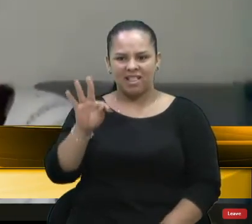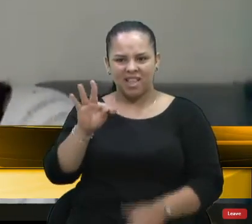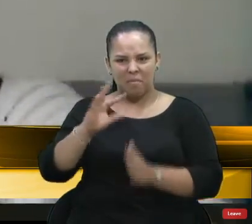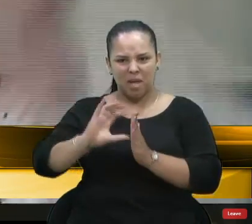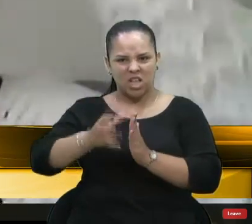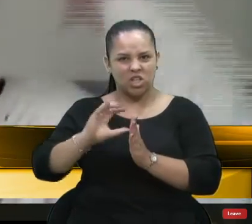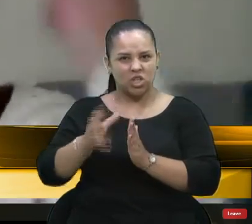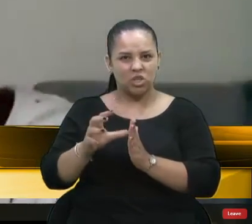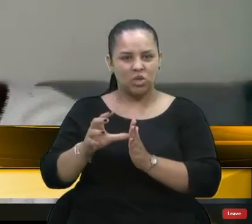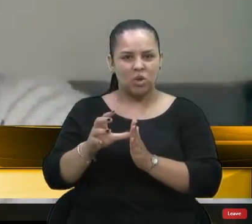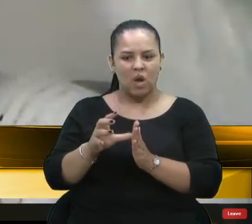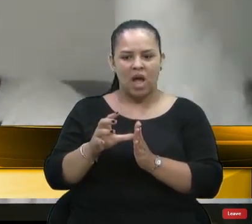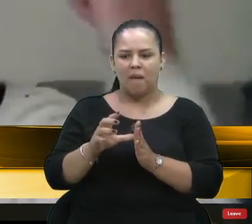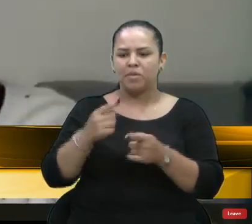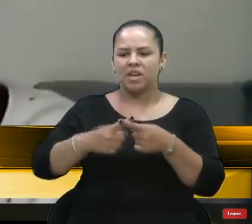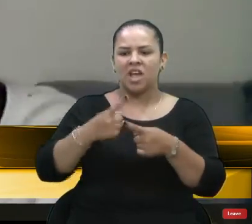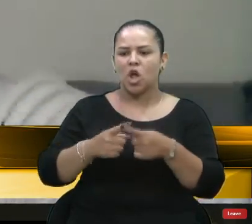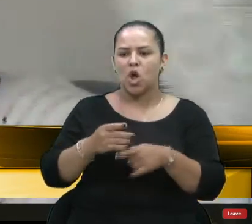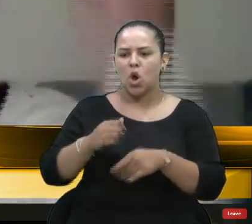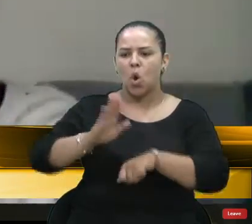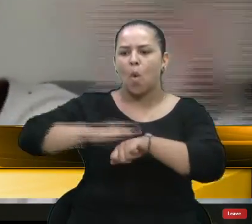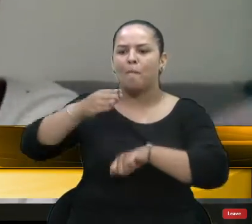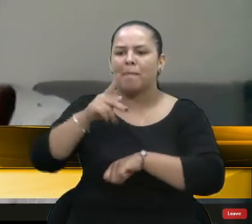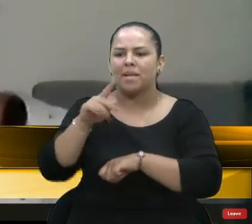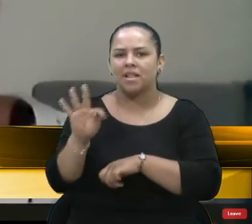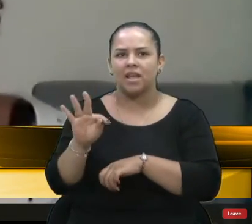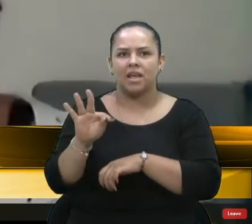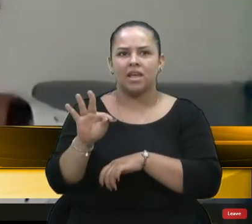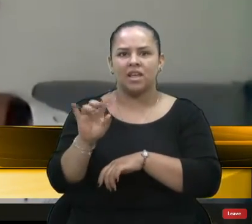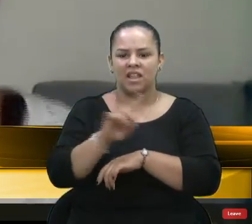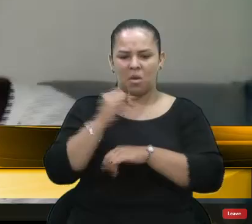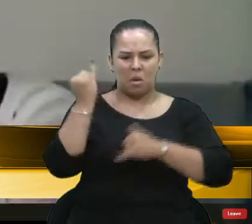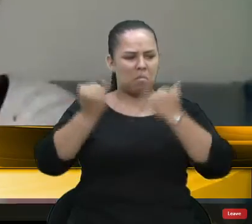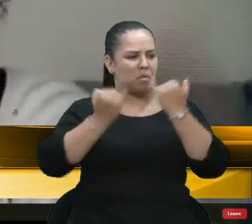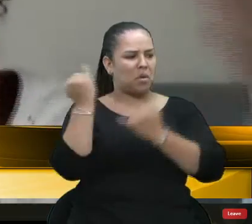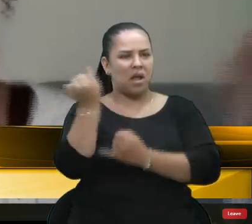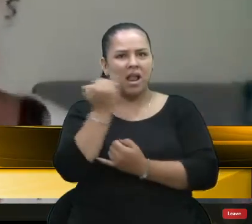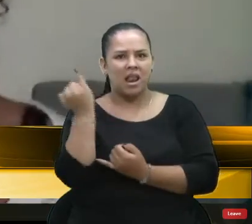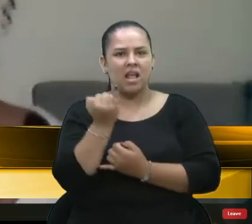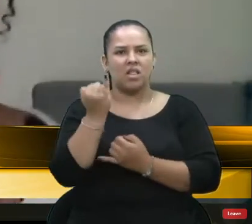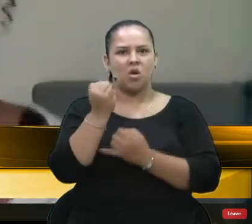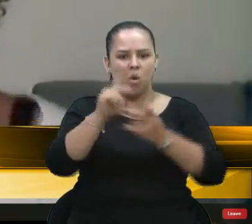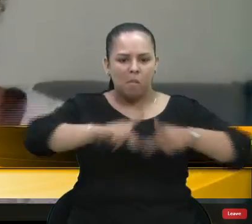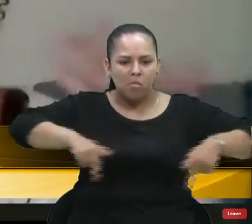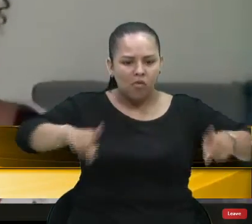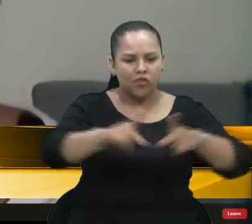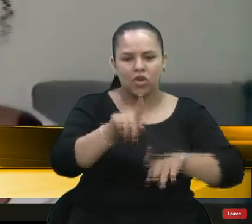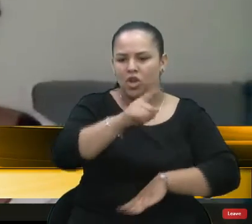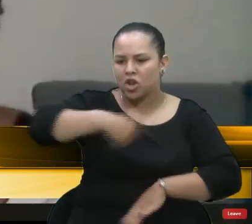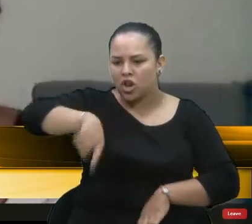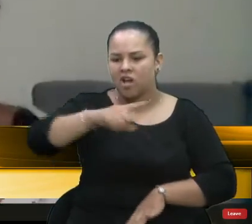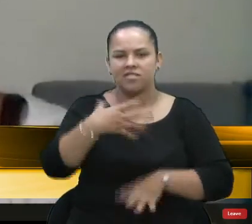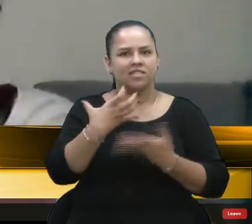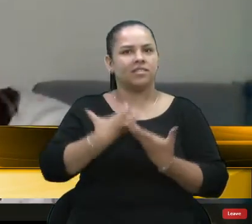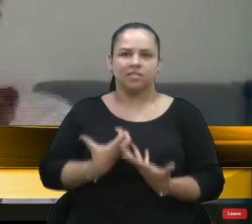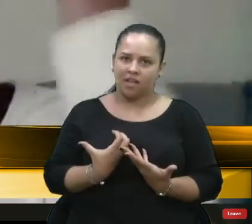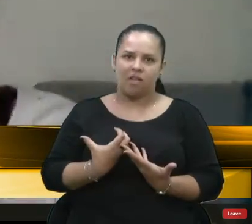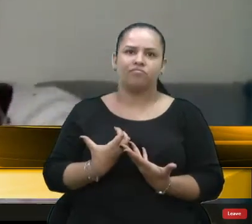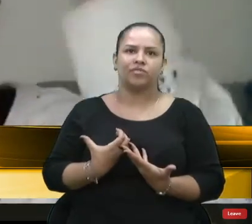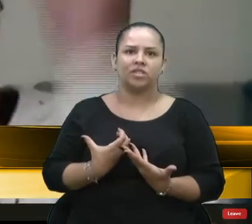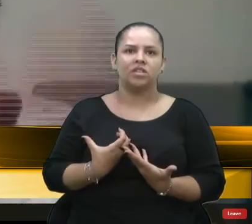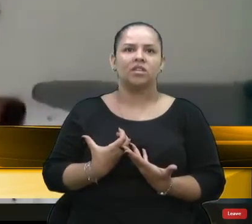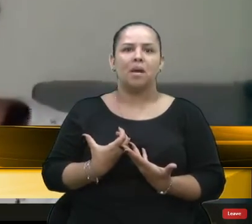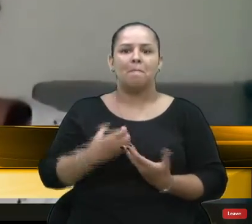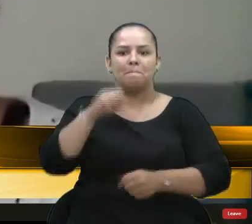a irresponsabilidade genocida de um governo que não se importa com a população. Gente, já cansou esse discurso. Parem de